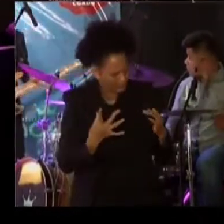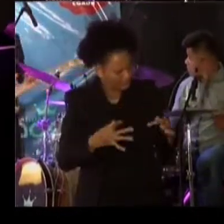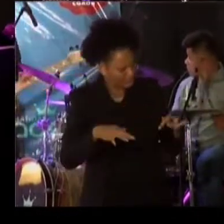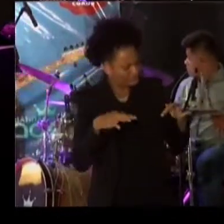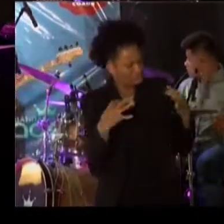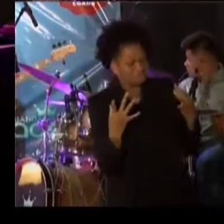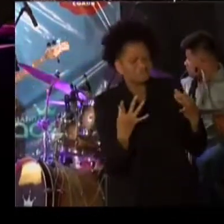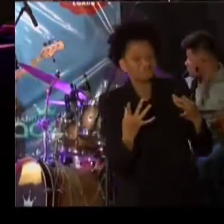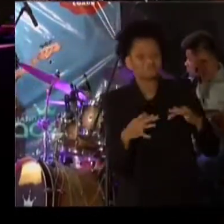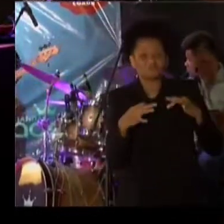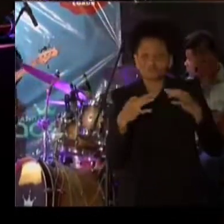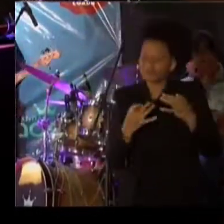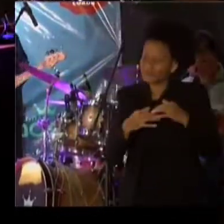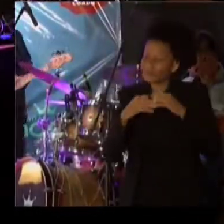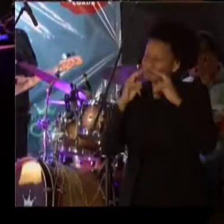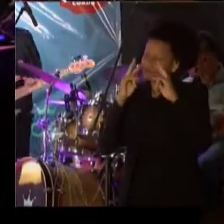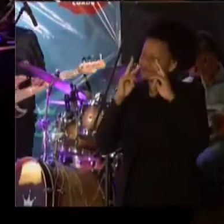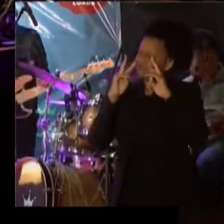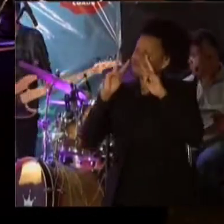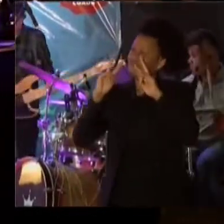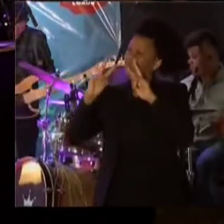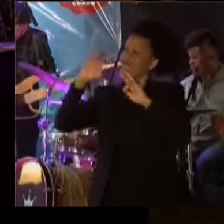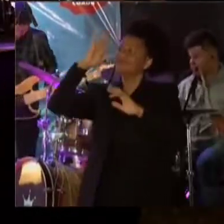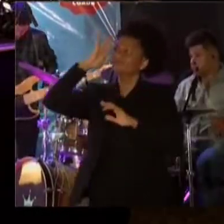Dói ver todos sonhos e